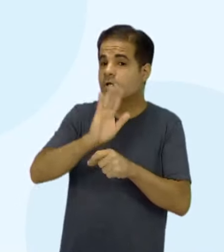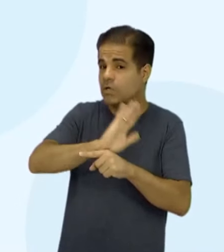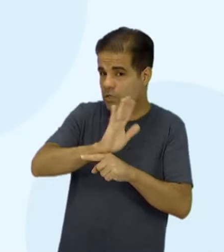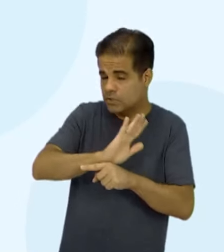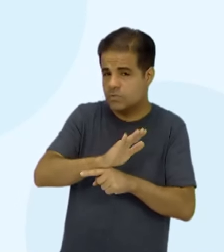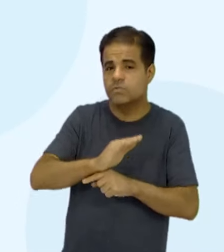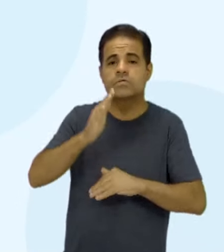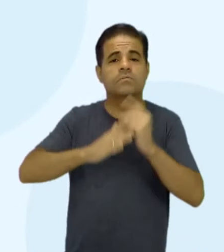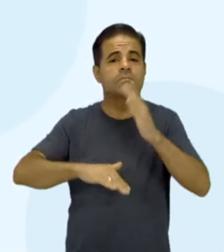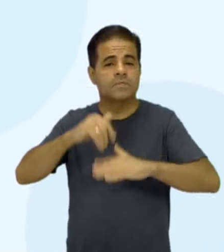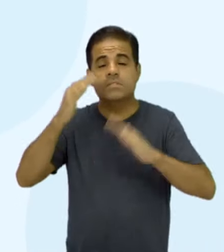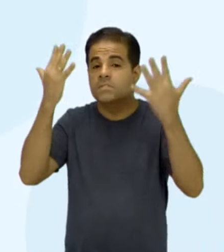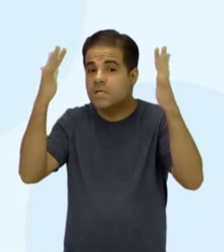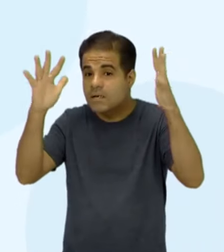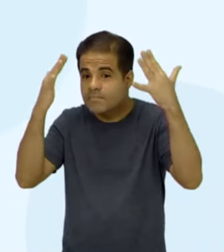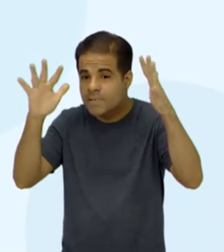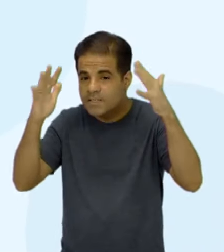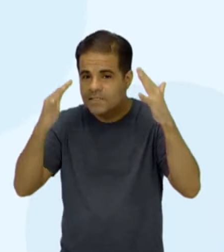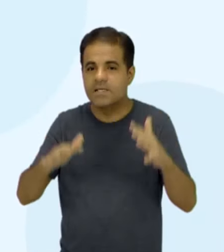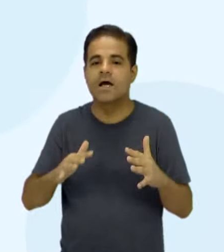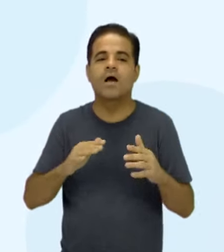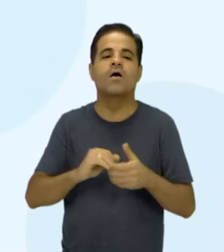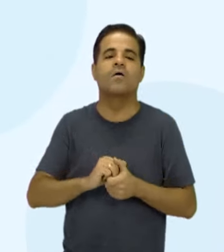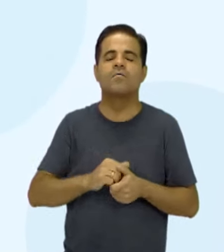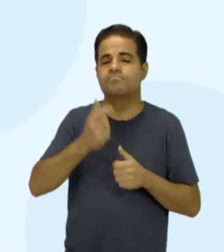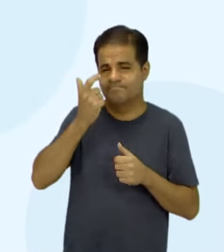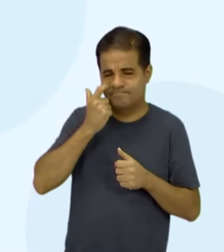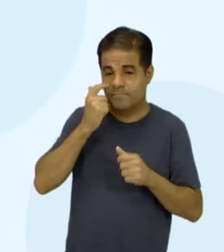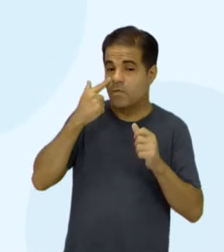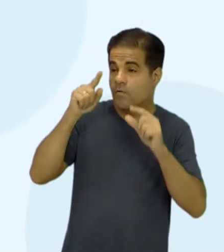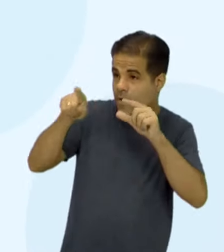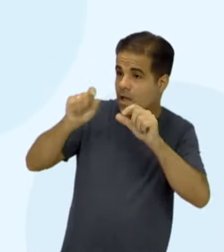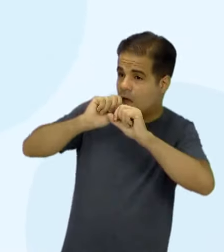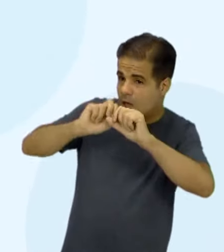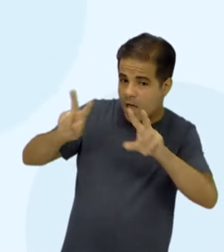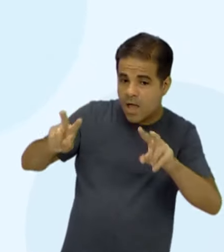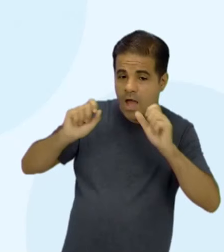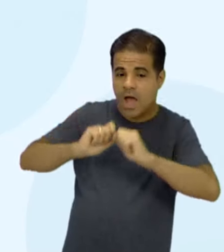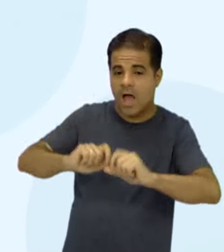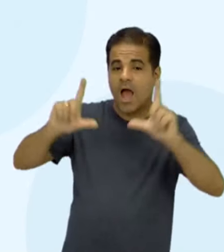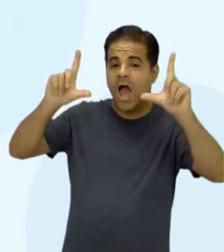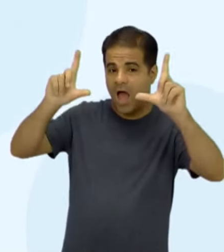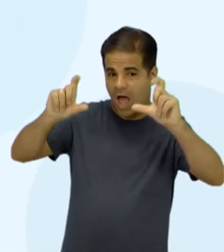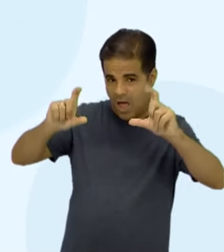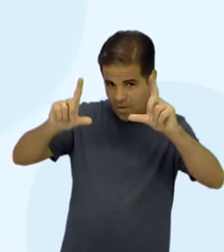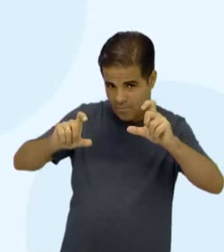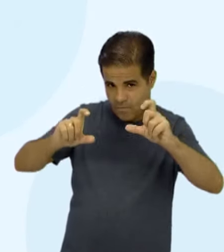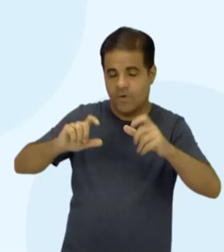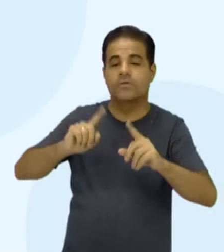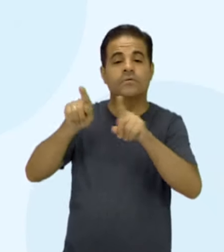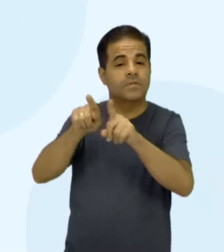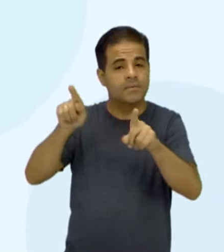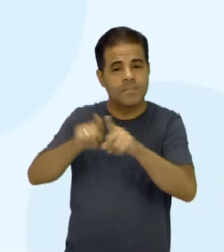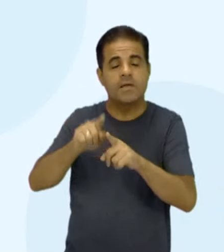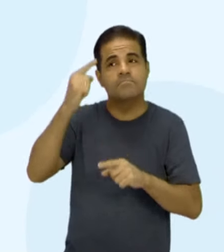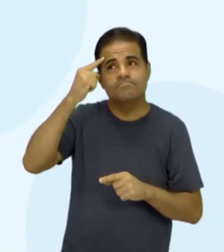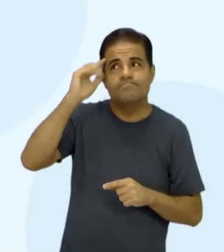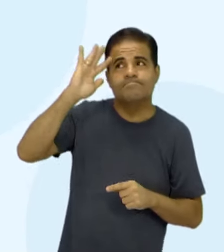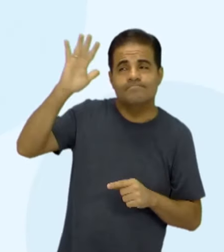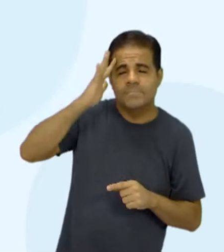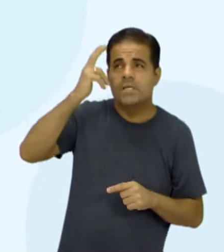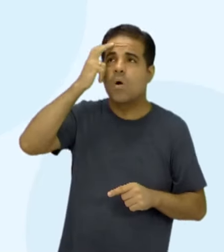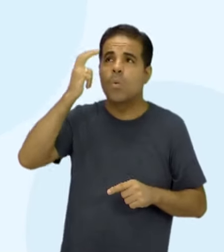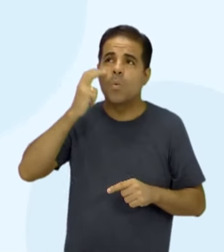sobre Marcelo brechan and for vamos olhar para foto também cinco about the Culture pensa em